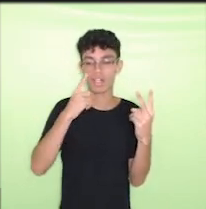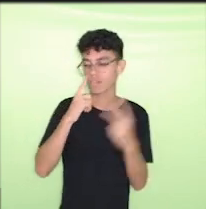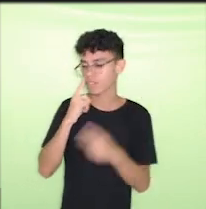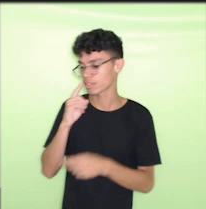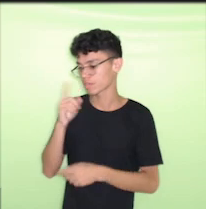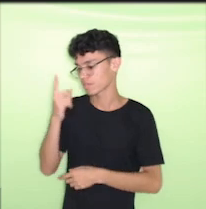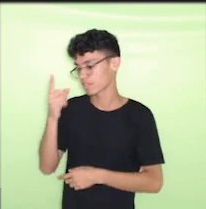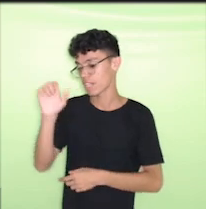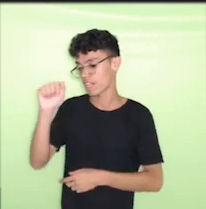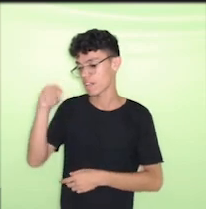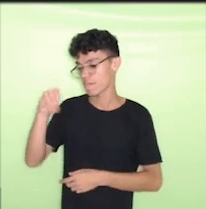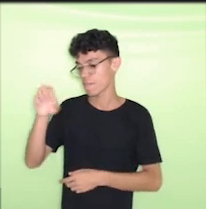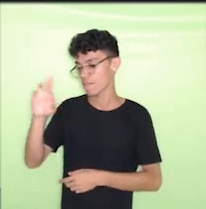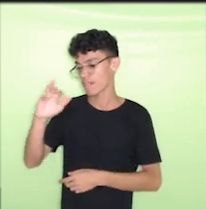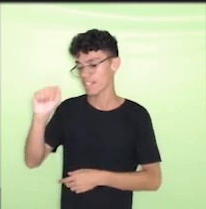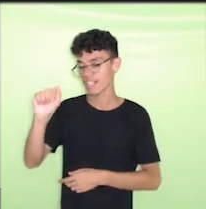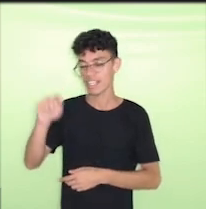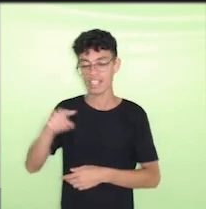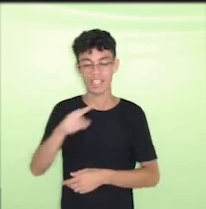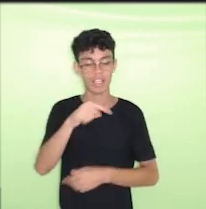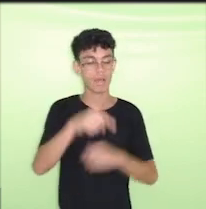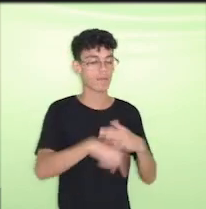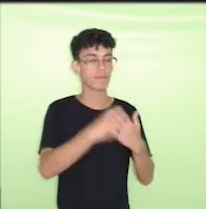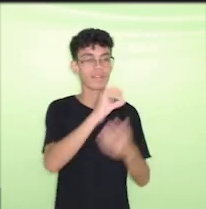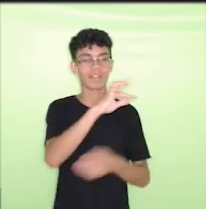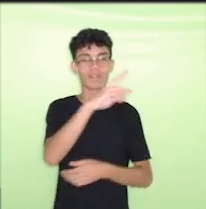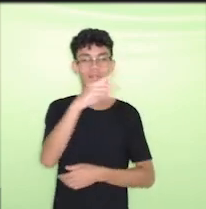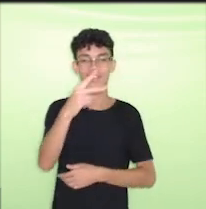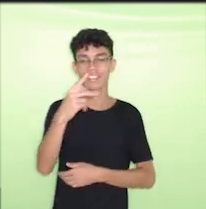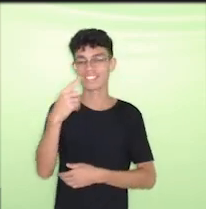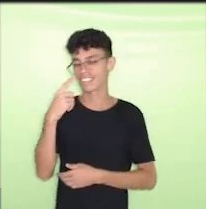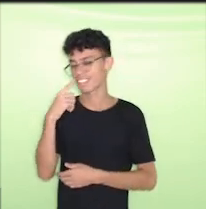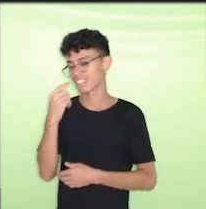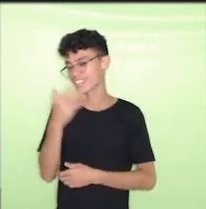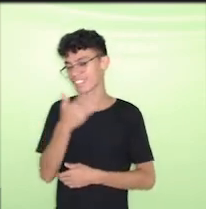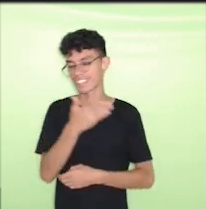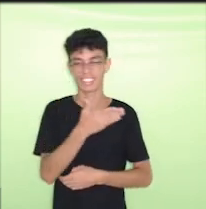em seguida para a primeira cooperadora com evidente encantamento.